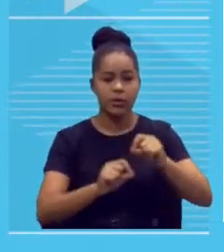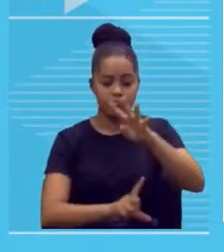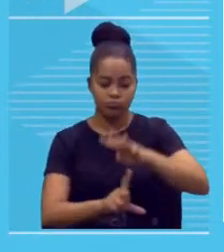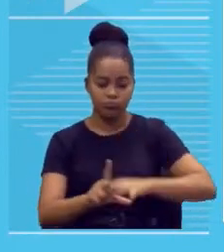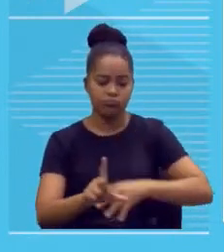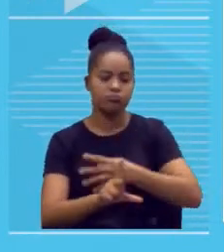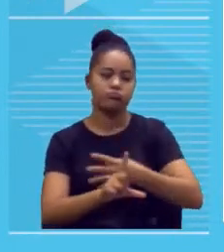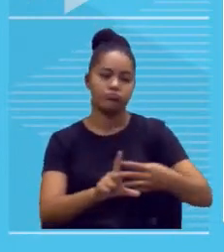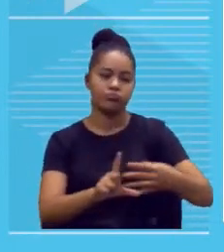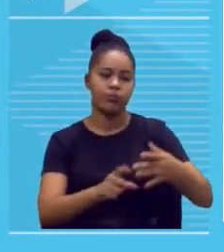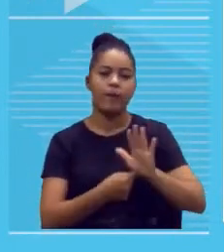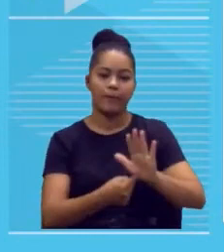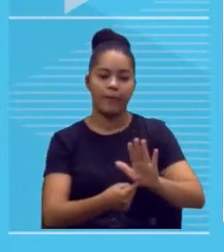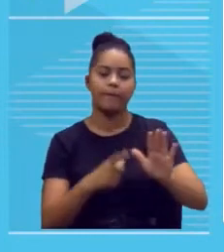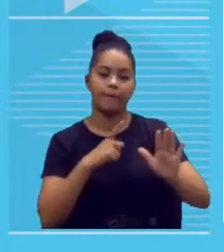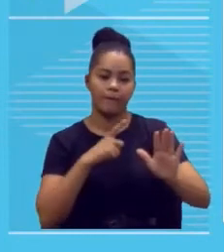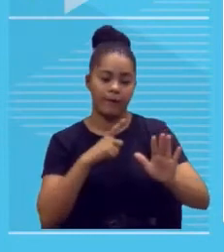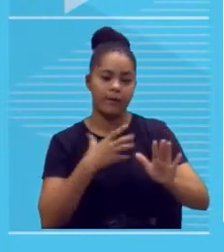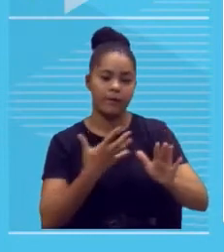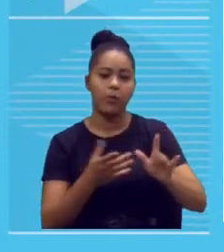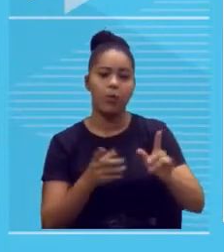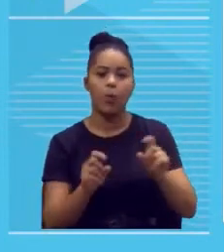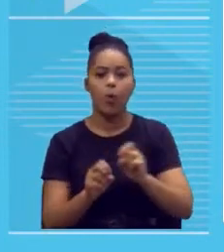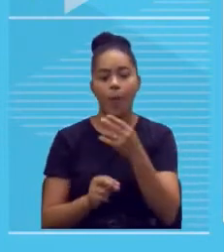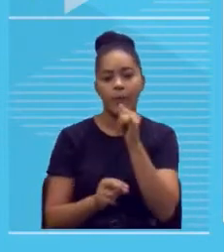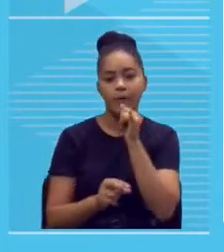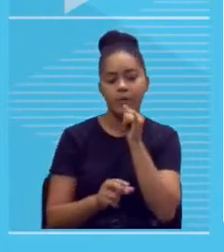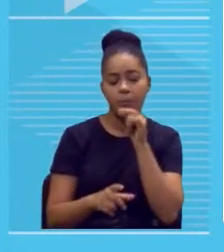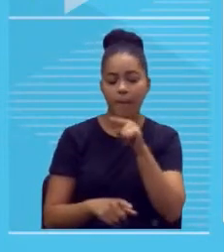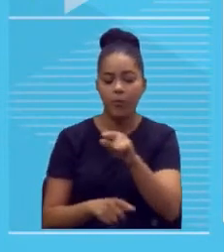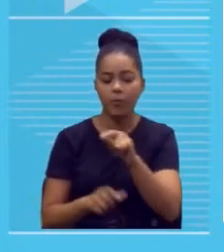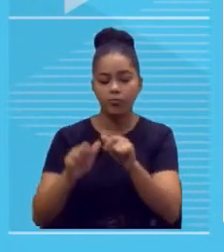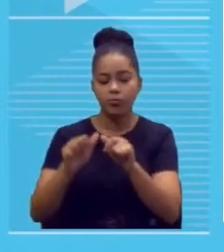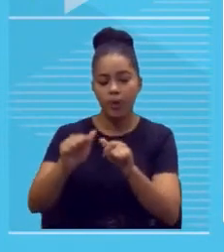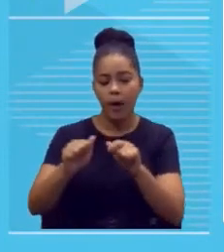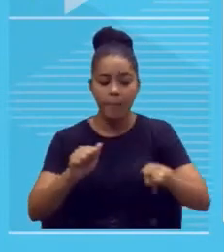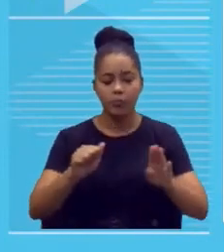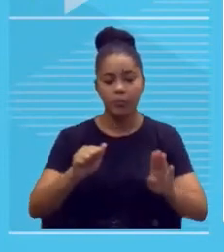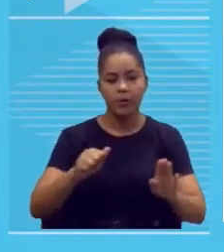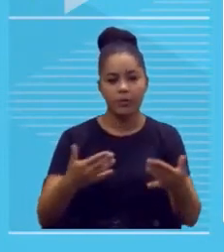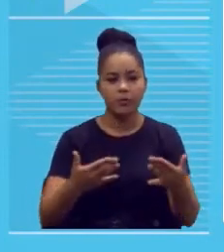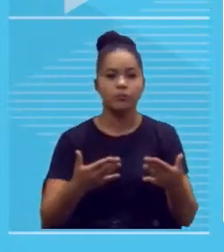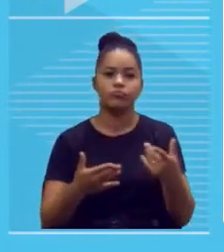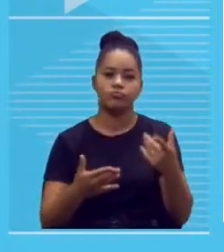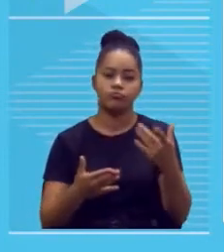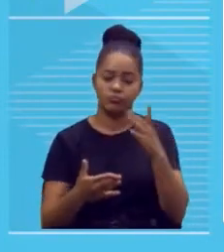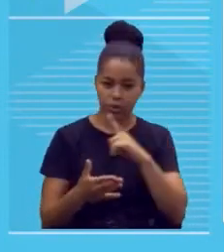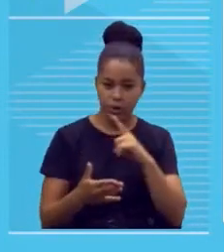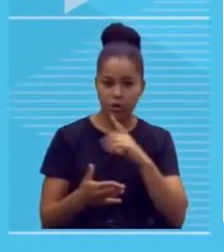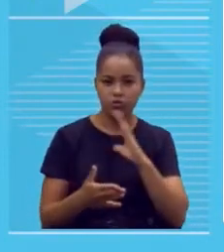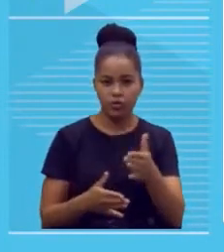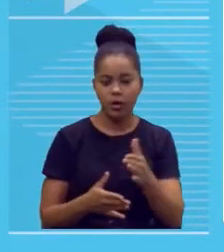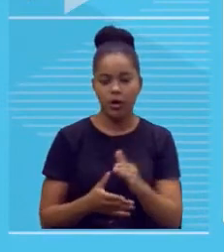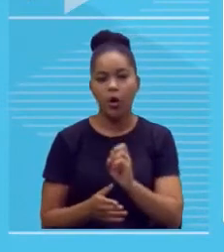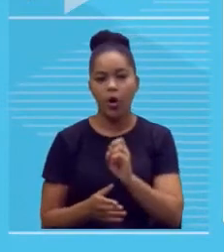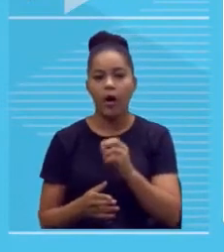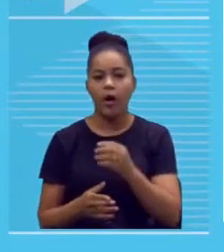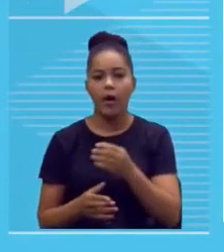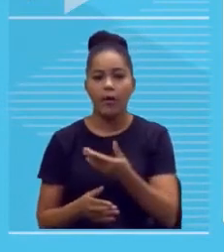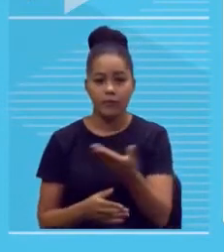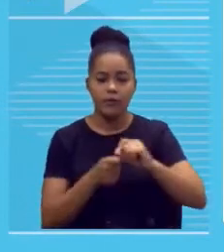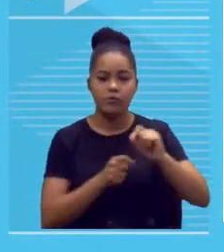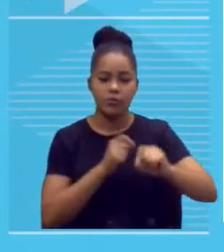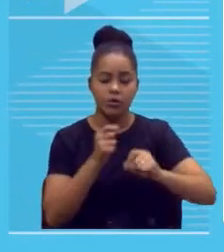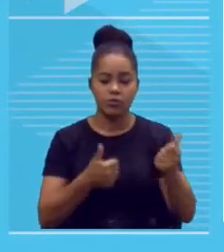vai fornecer para você o ponto A, o ponto B, simplesmente para que você substitua em cada uma dessas relações. No